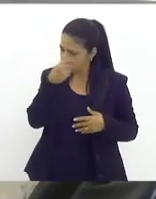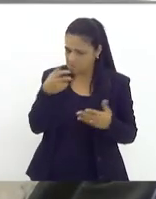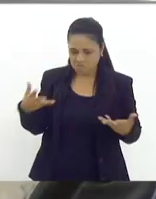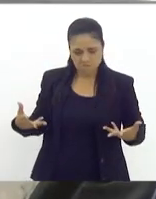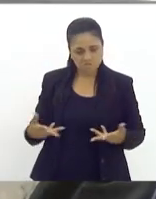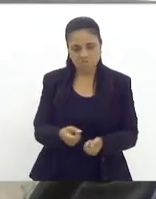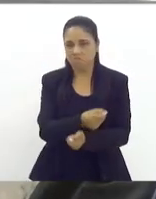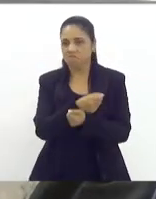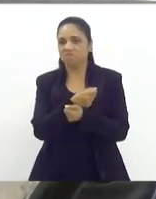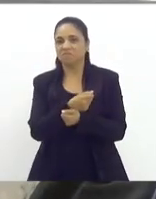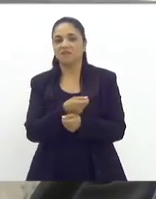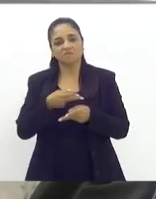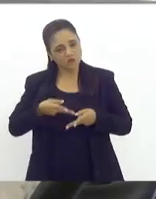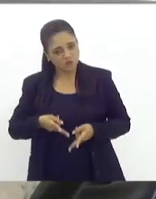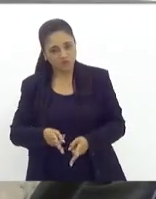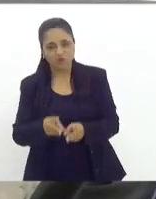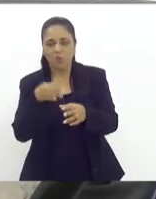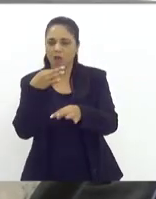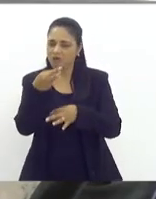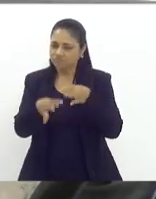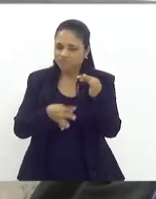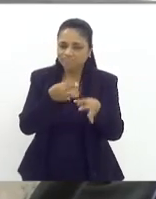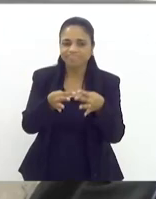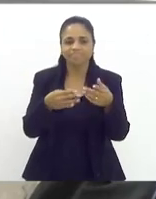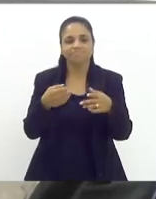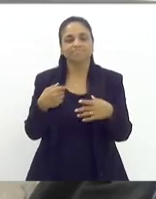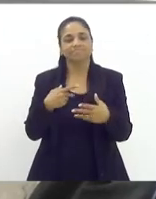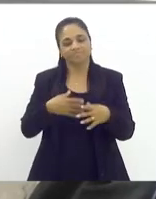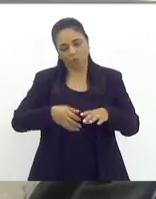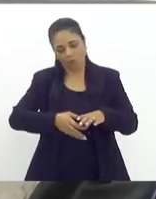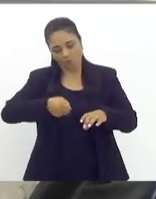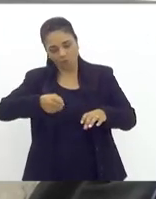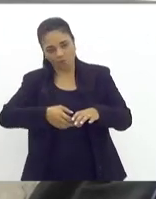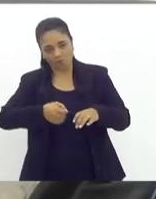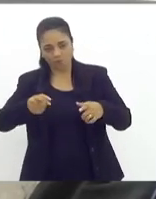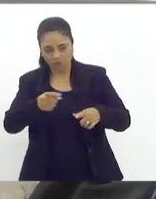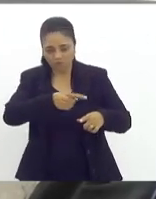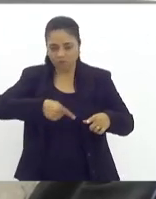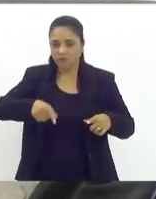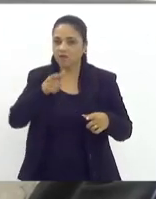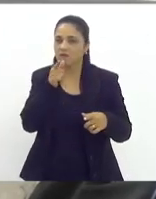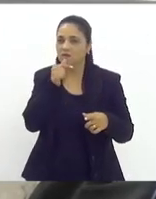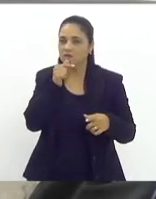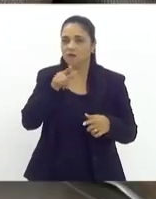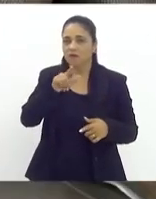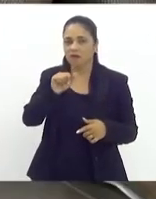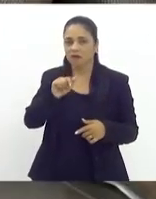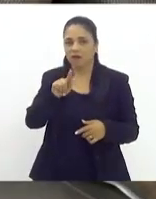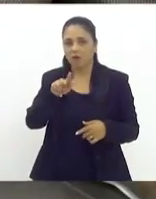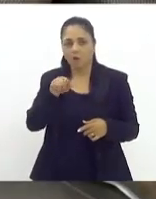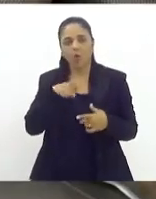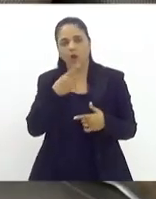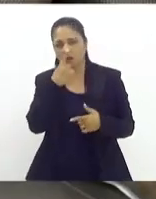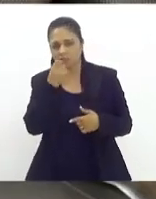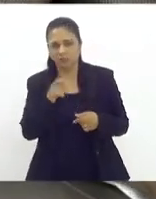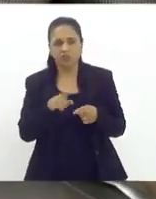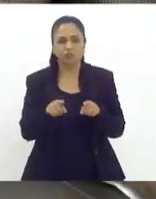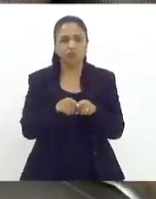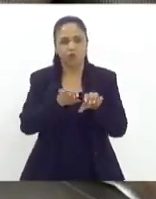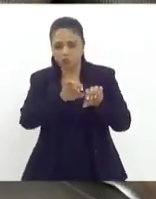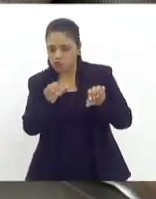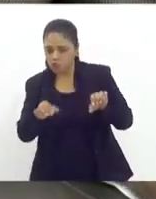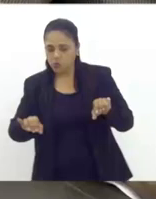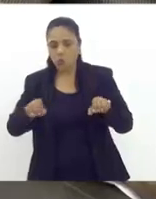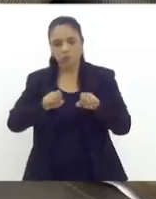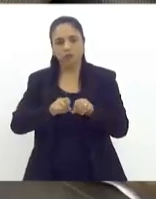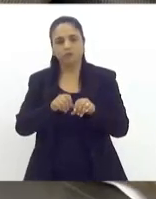está muito boa. Mas temos que continuar sempre as dragagens, e a questão do lixo, do esgoto, ampliar isso tudo,